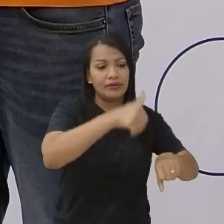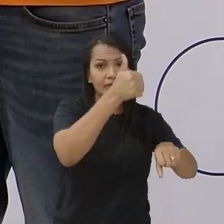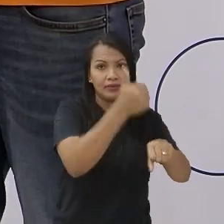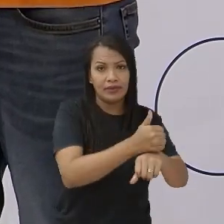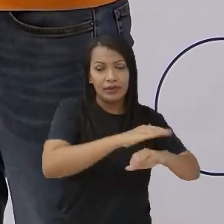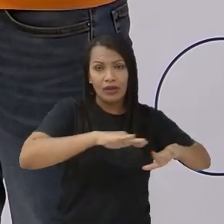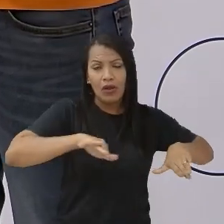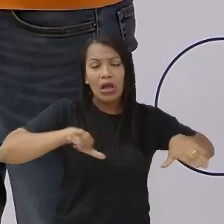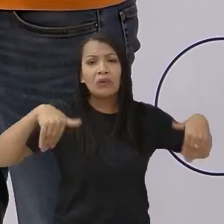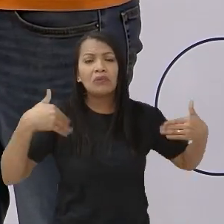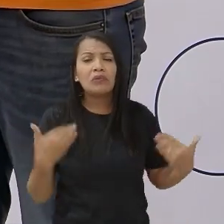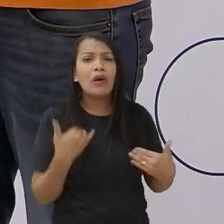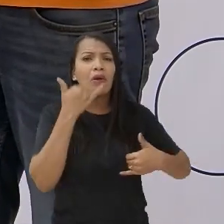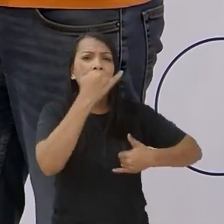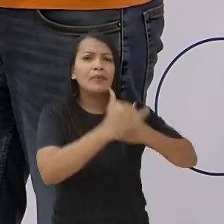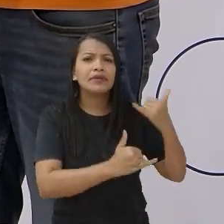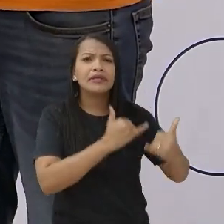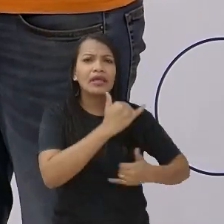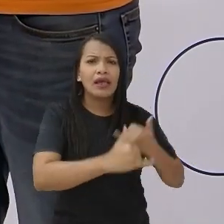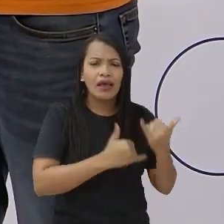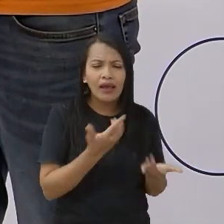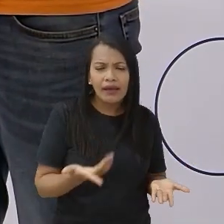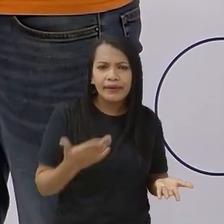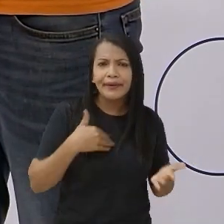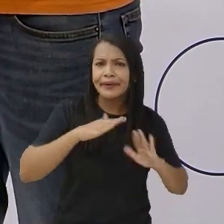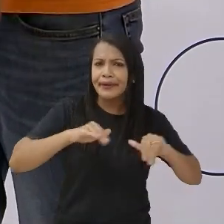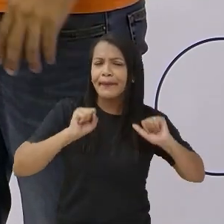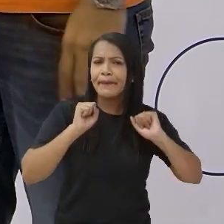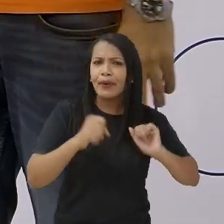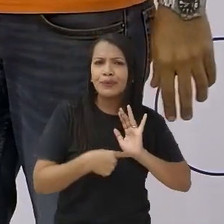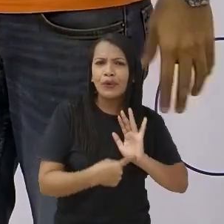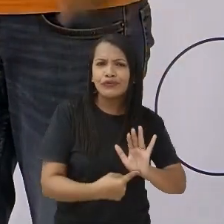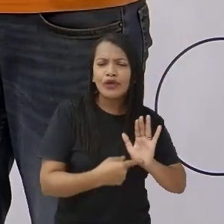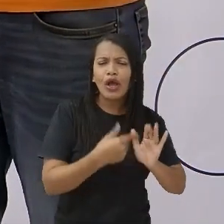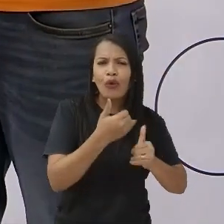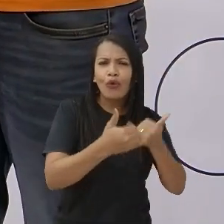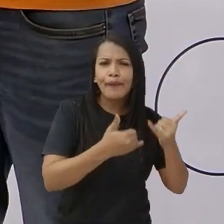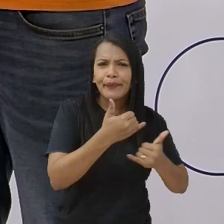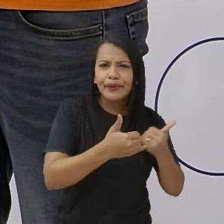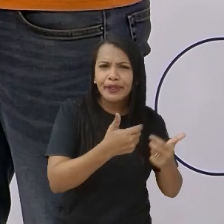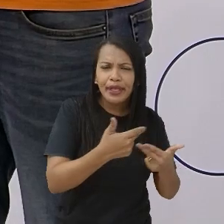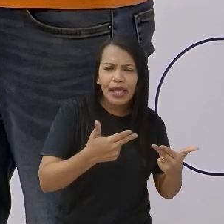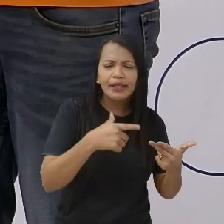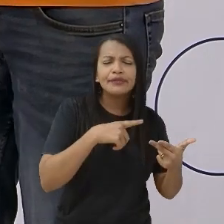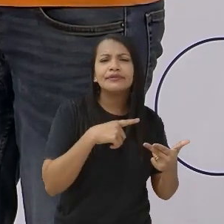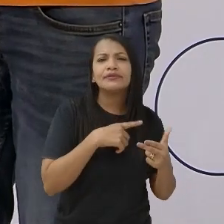Ela é Quais são os brinquedos que tem lá? A criança pode representar com argila. Quais são os animais que ela